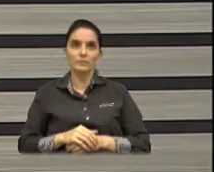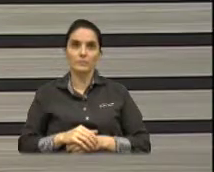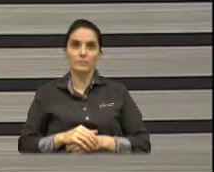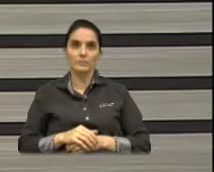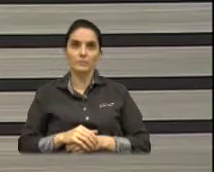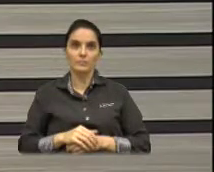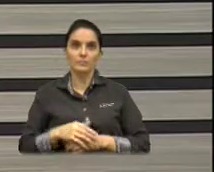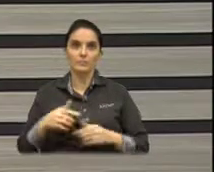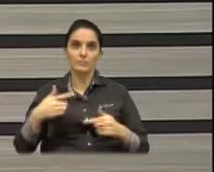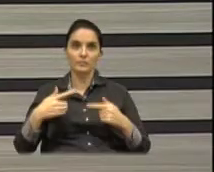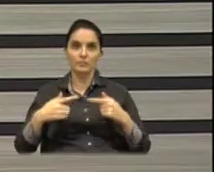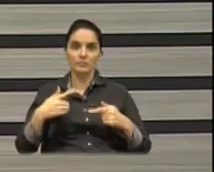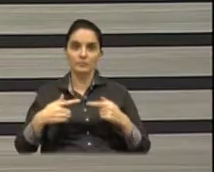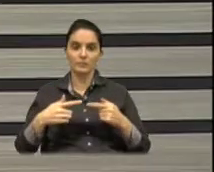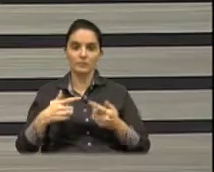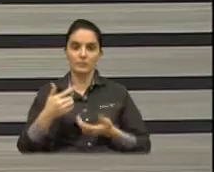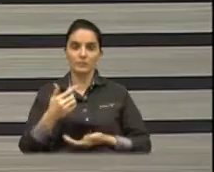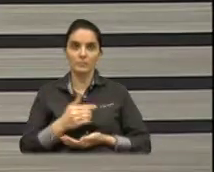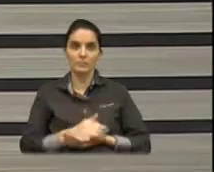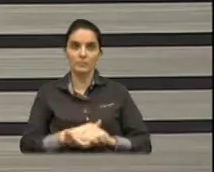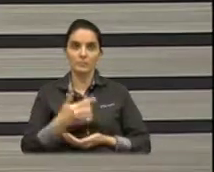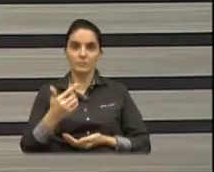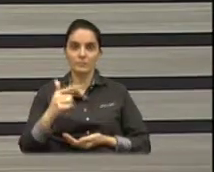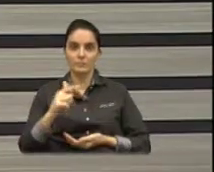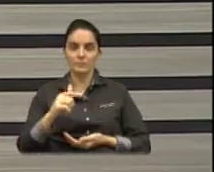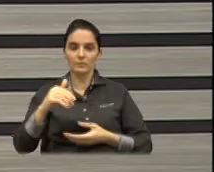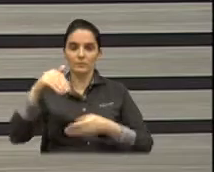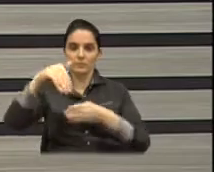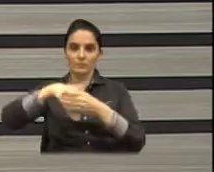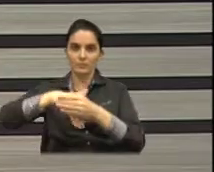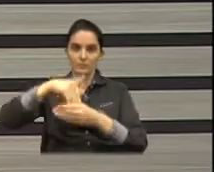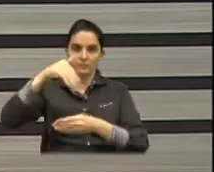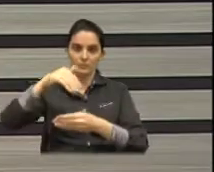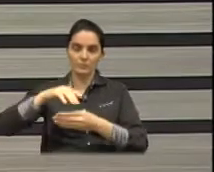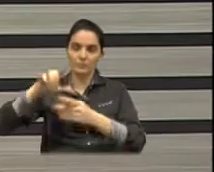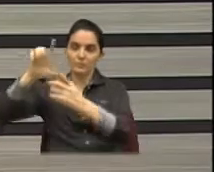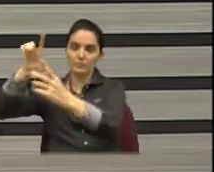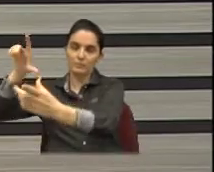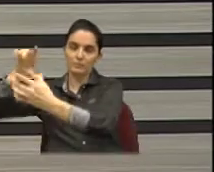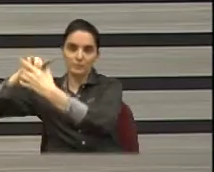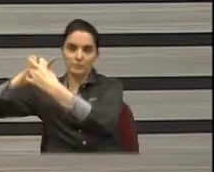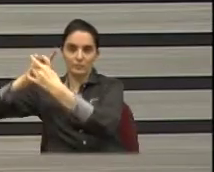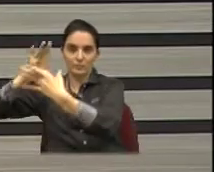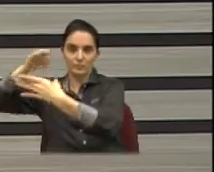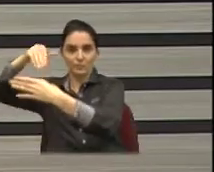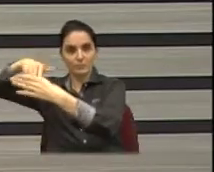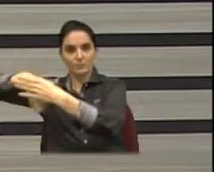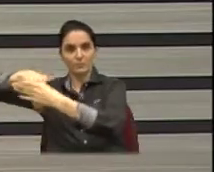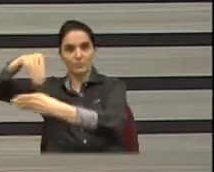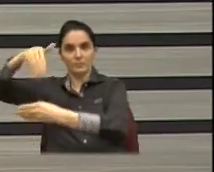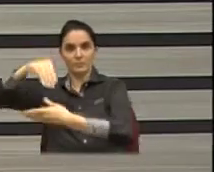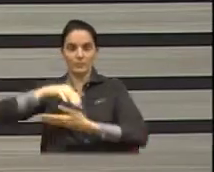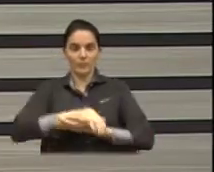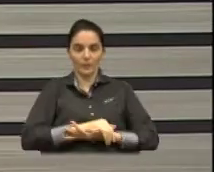Continua em discussão. Não havendo, vai à votação. E o painel de votação está aberto.